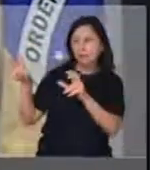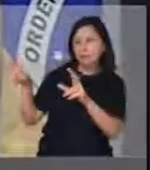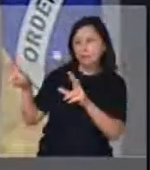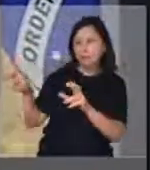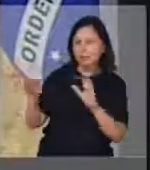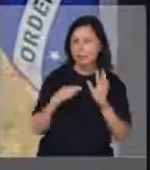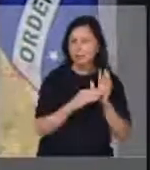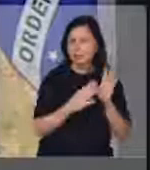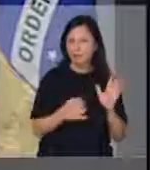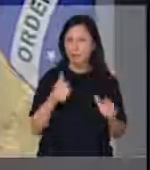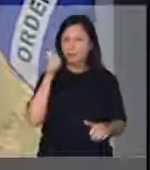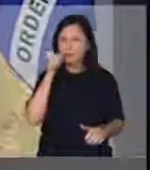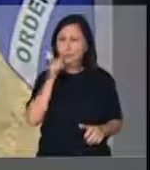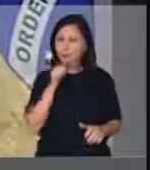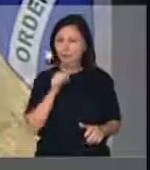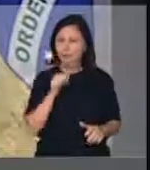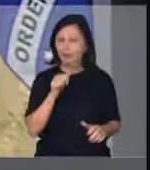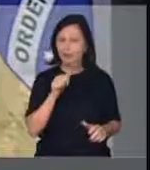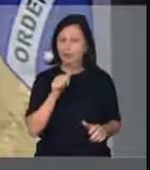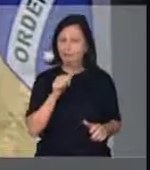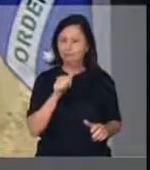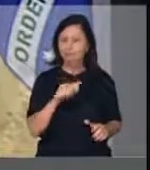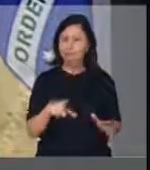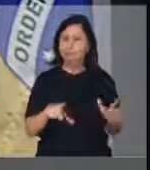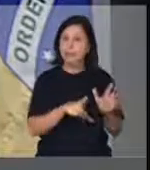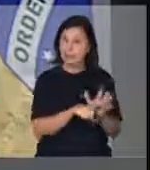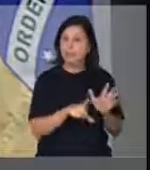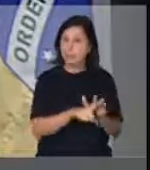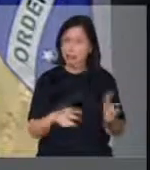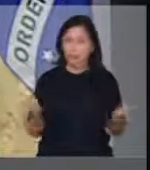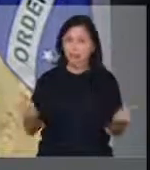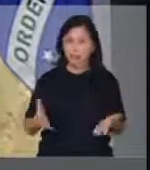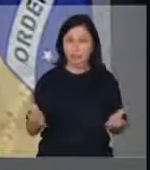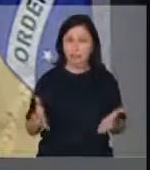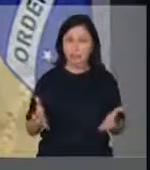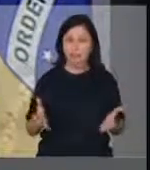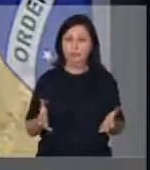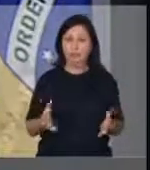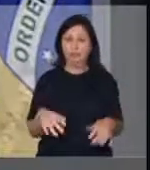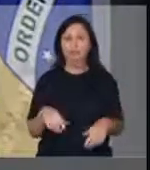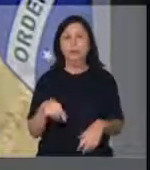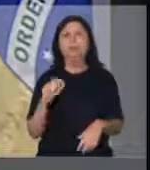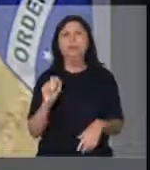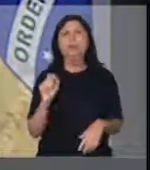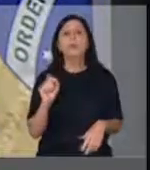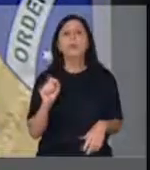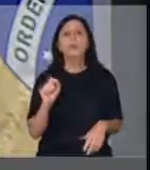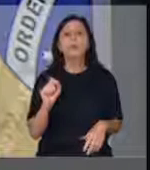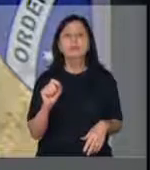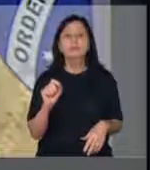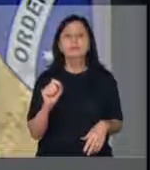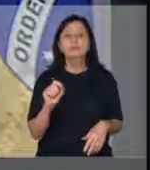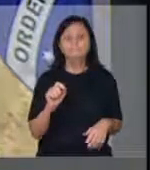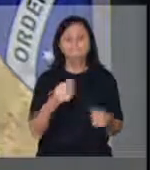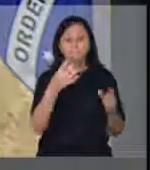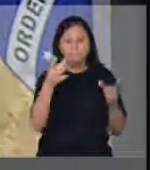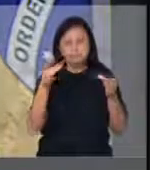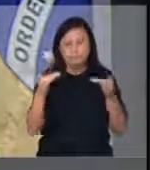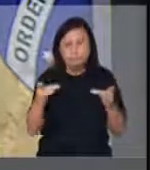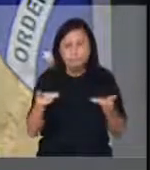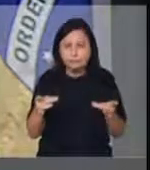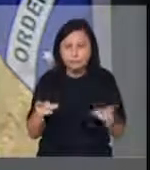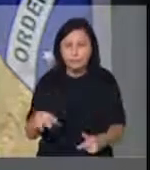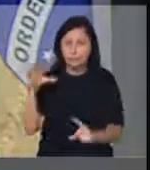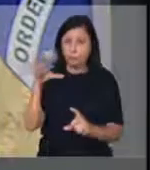onde a legislação agora implica que o agressor vai ter que ressarcir o sus